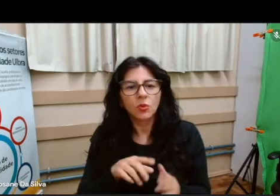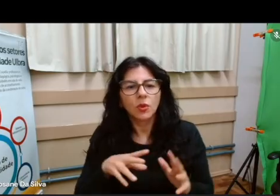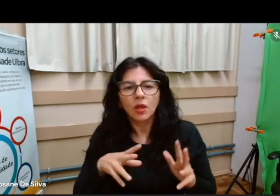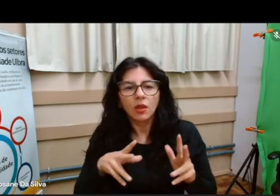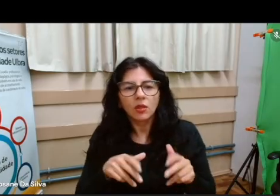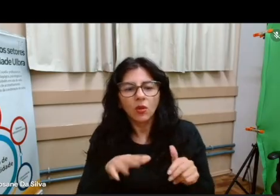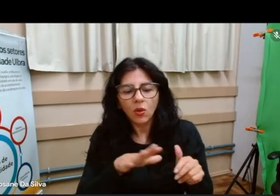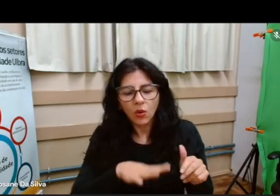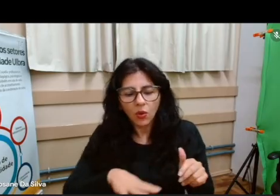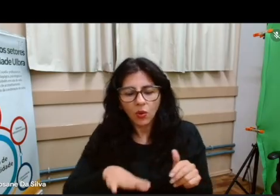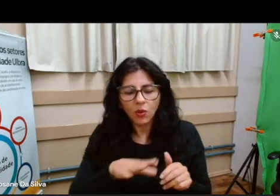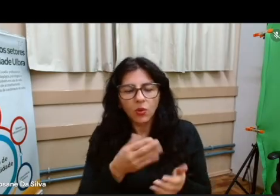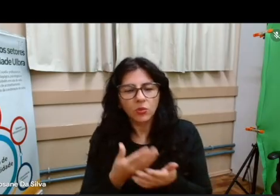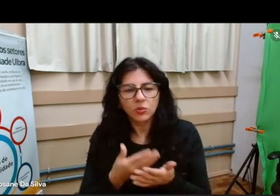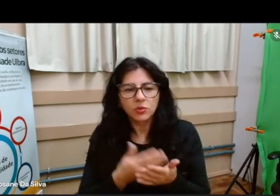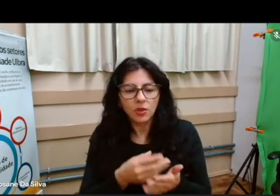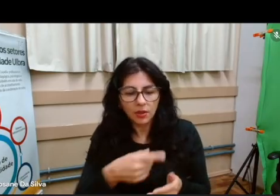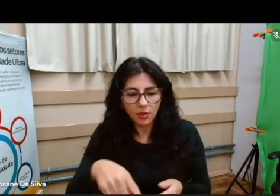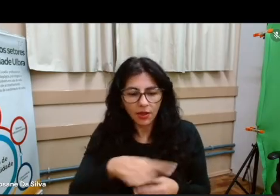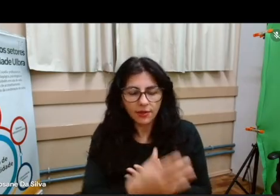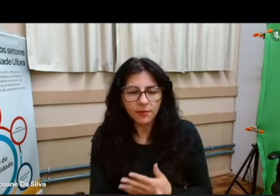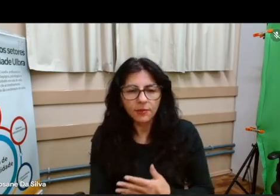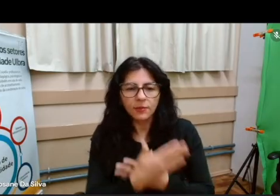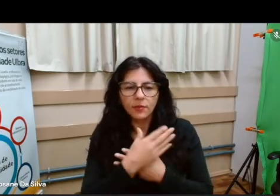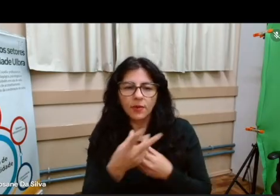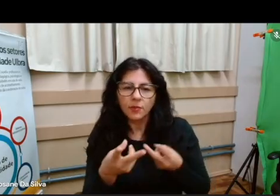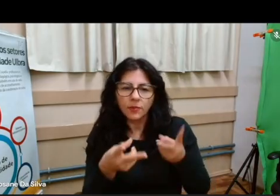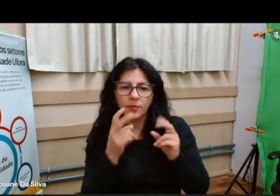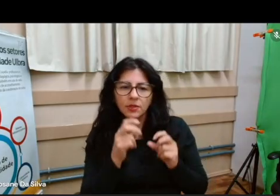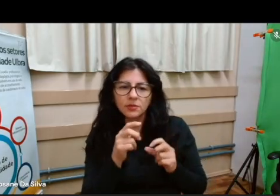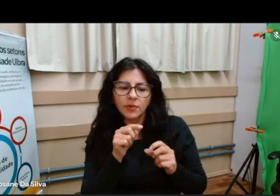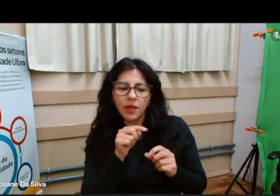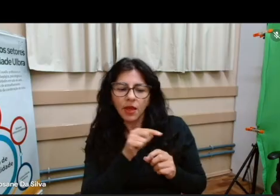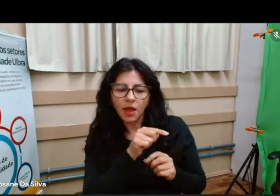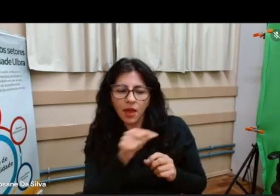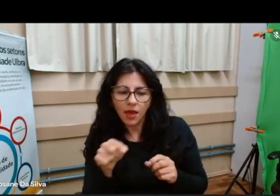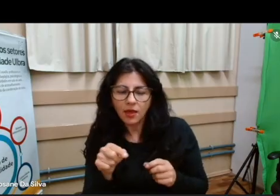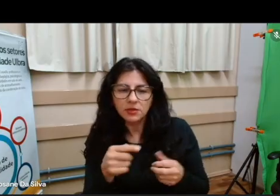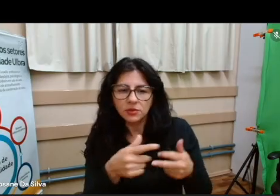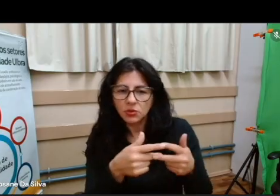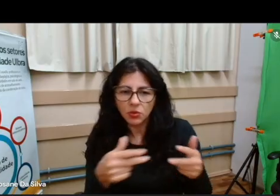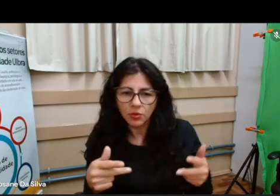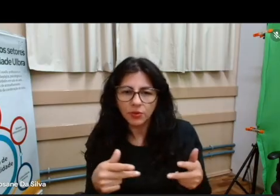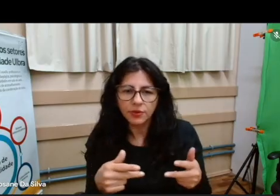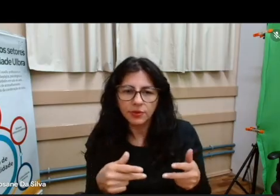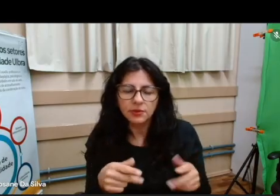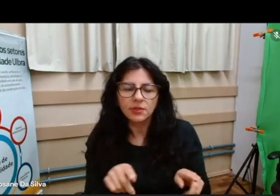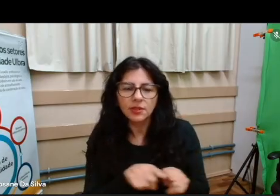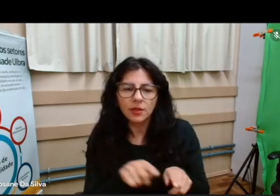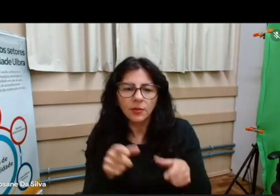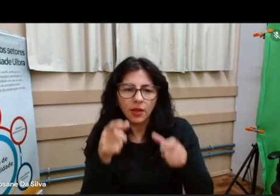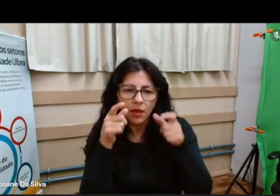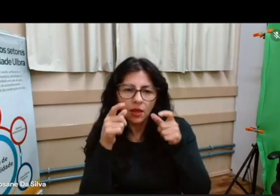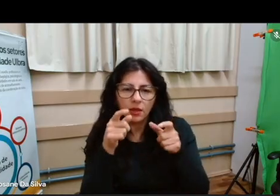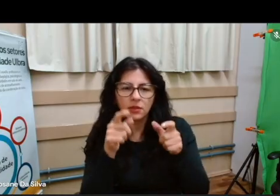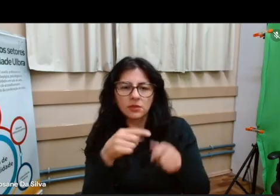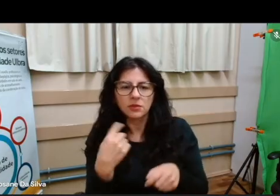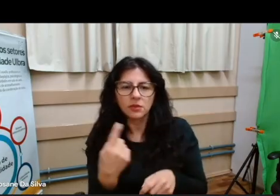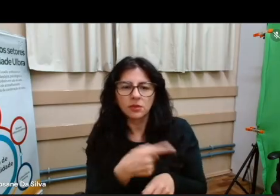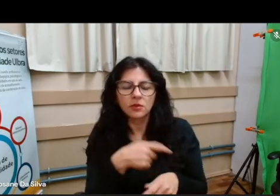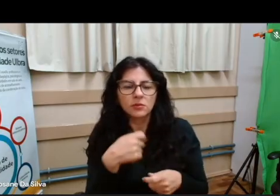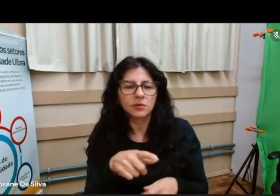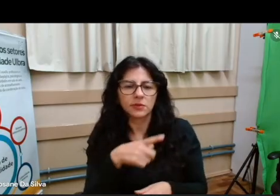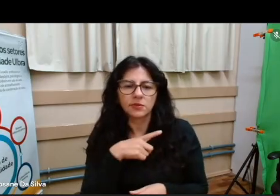campo do estudos cuidais me ajudaram a perceber né Essas ambiguidades aí e a atenção que a